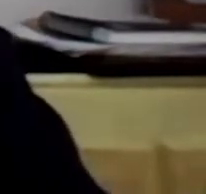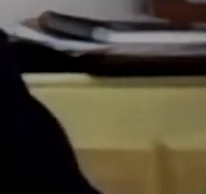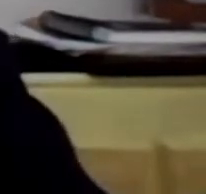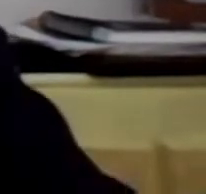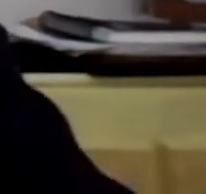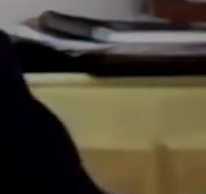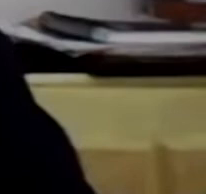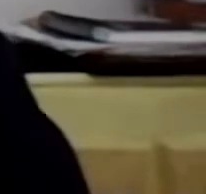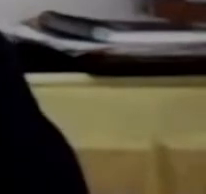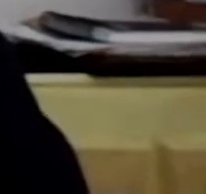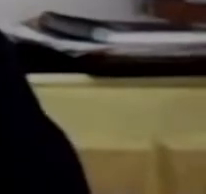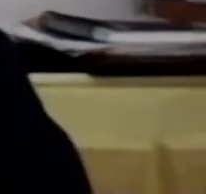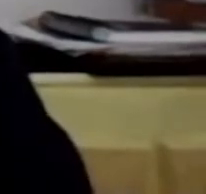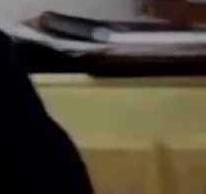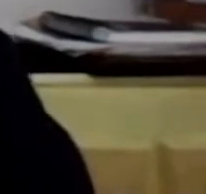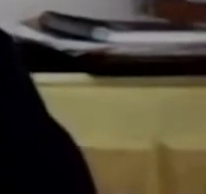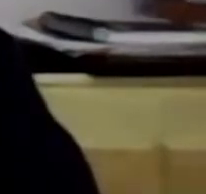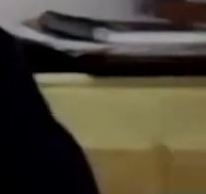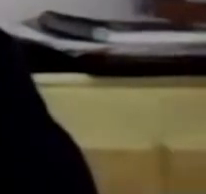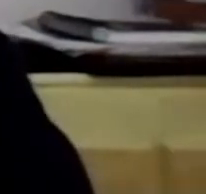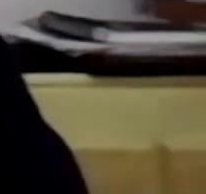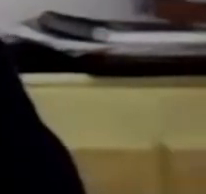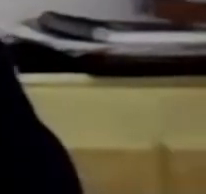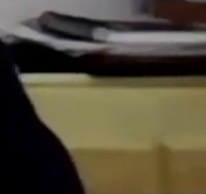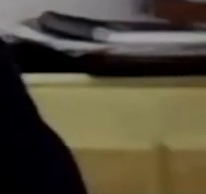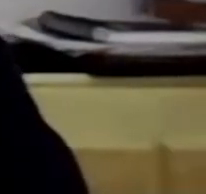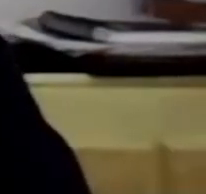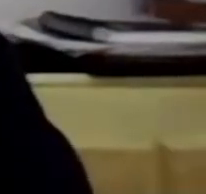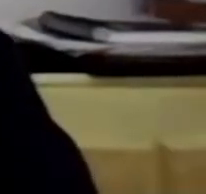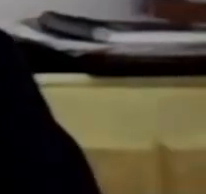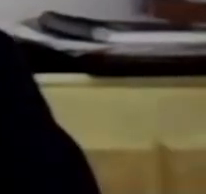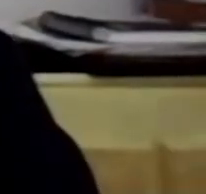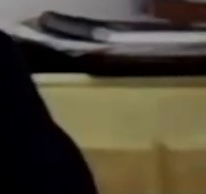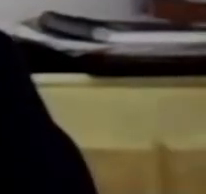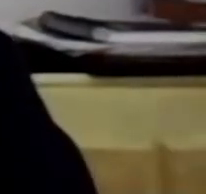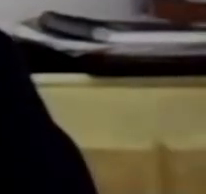município. Queria também fazer uma pergunta em relação